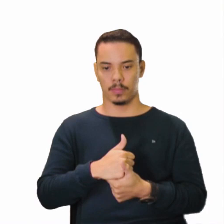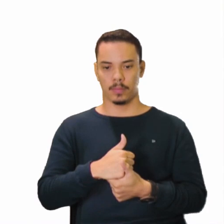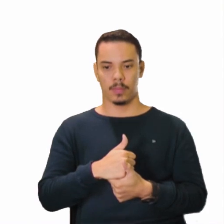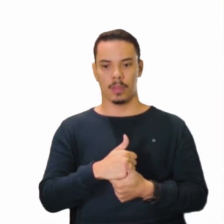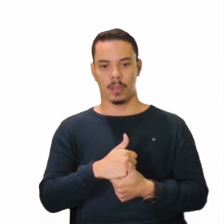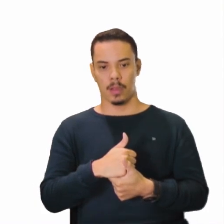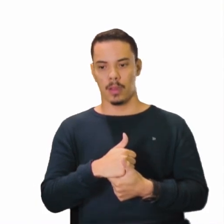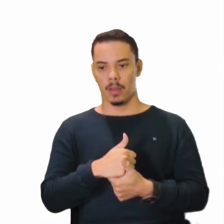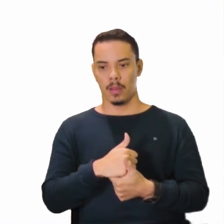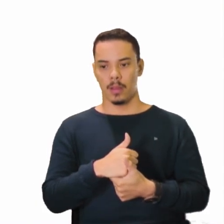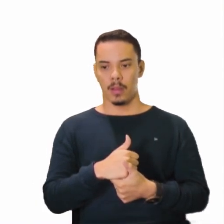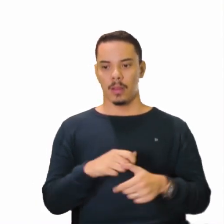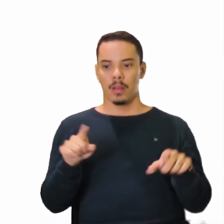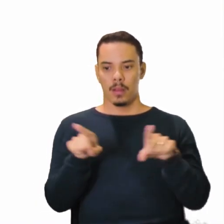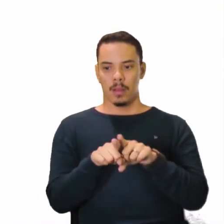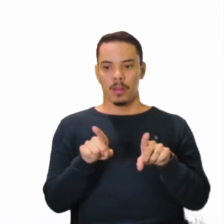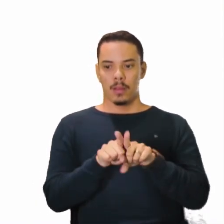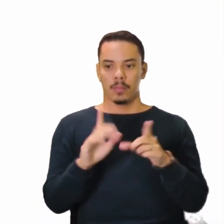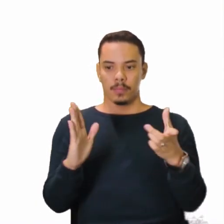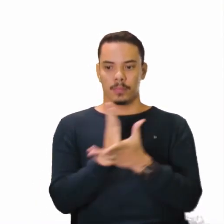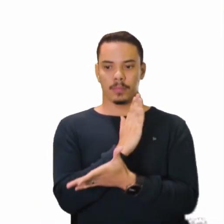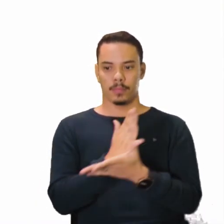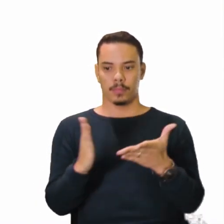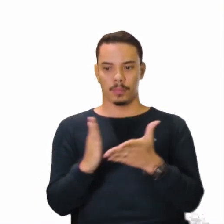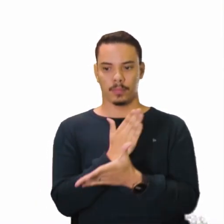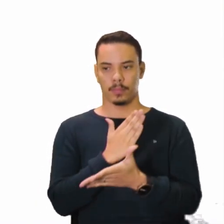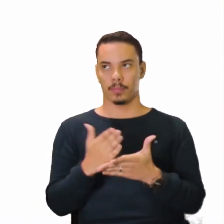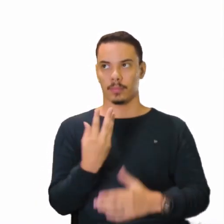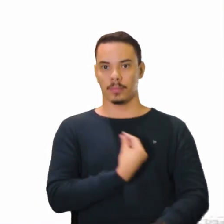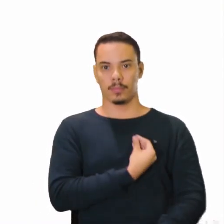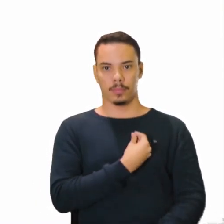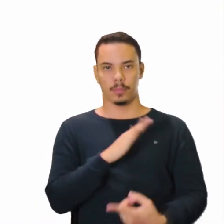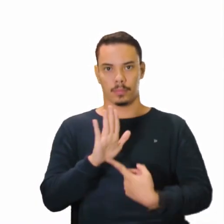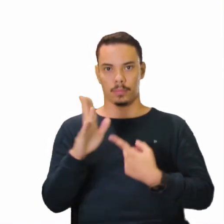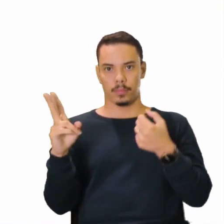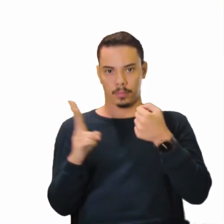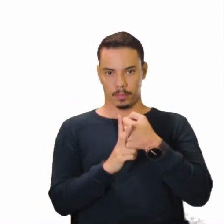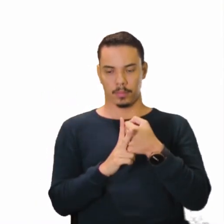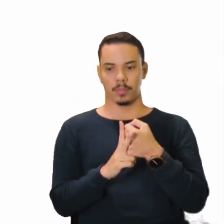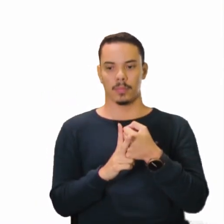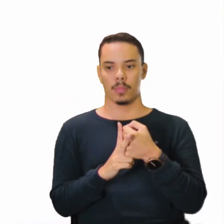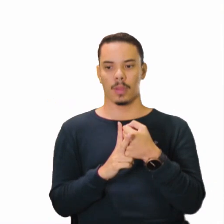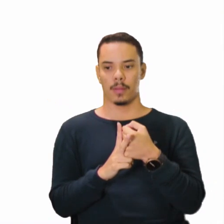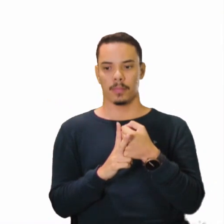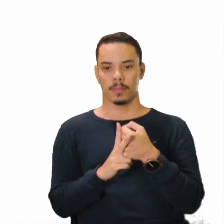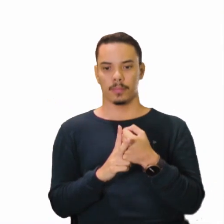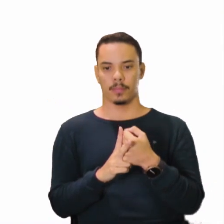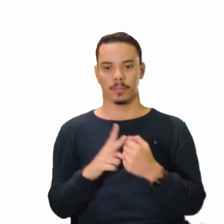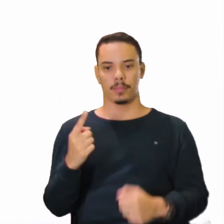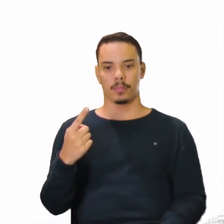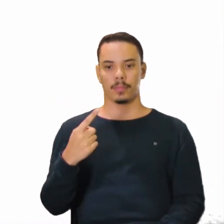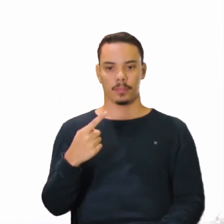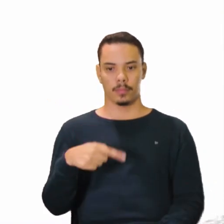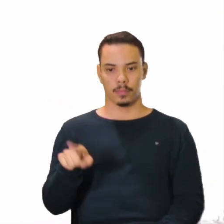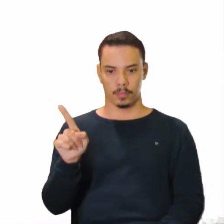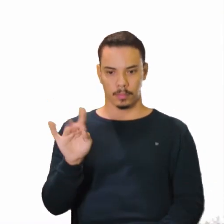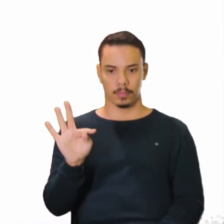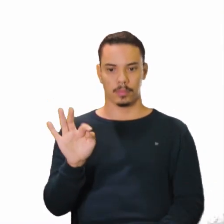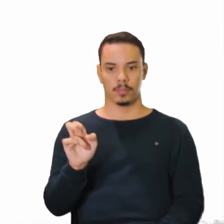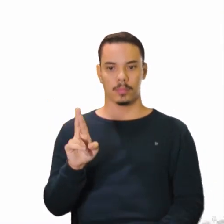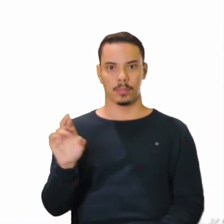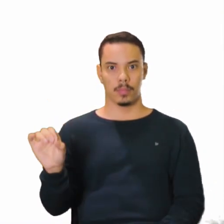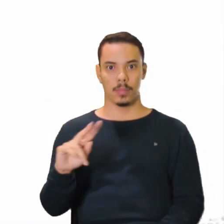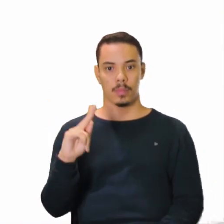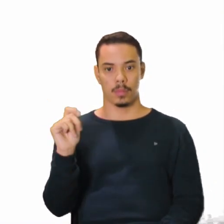por locuções constituída do presente e do indicativo do verbo ir, ter